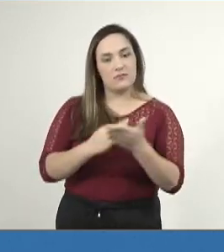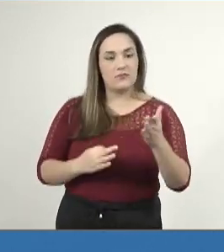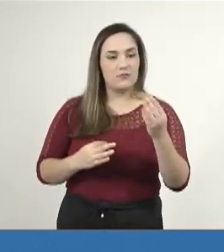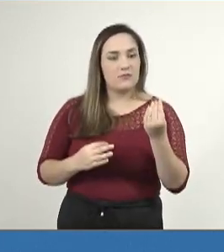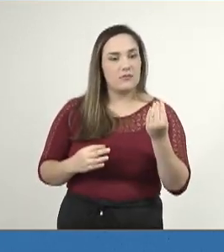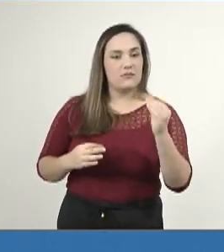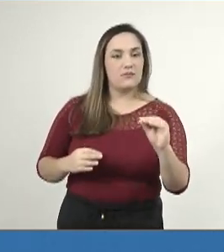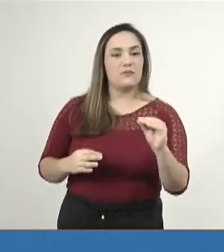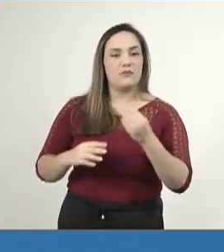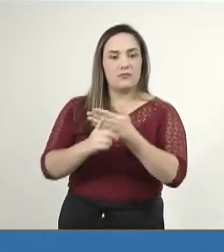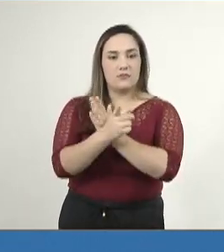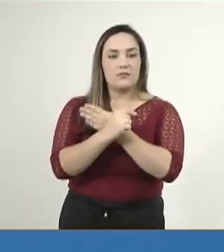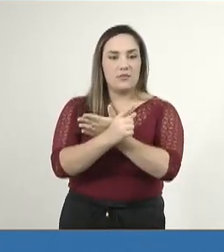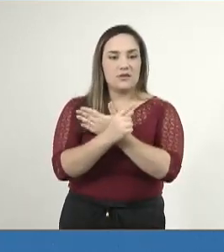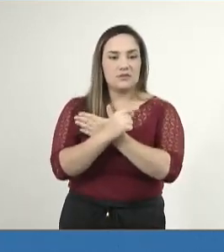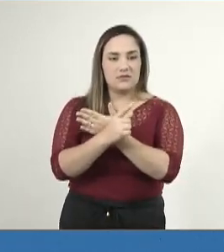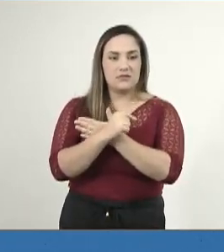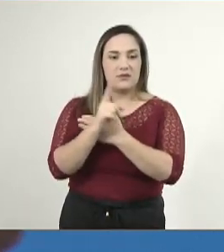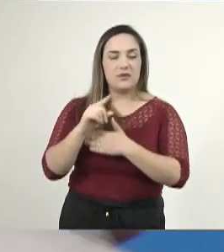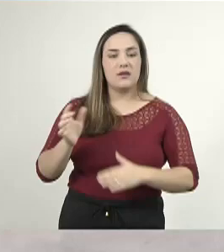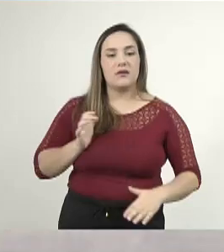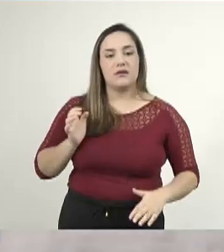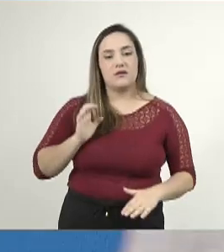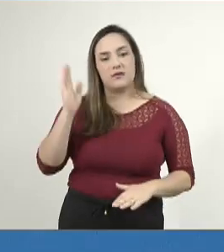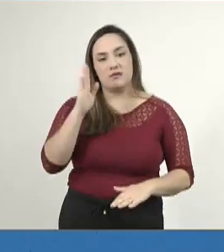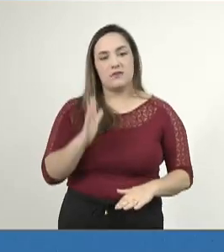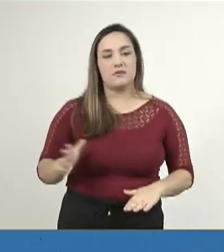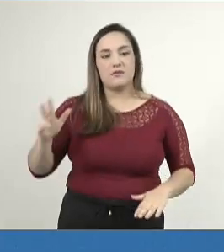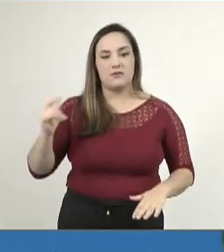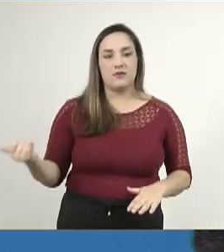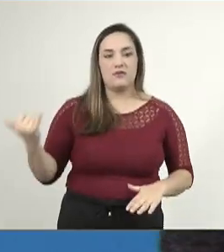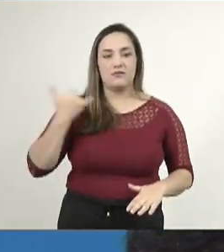Sul-Mato-Grossense como patrimônio nacional. Ela me comunicou hoje de manhã. Ok, senhor presidente? Era isso, presidente. Obrigado.